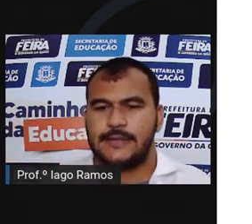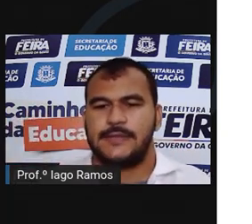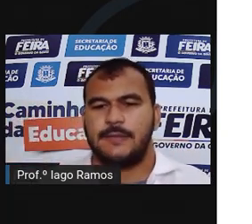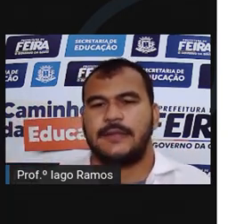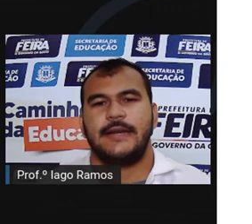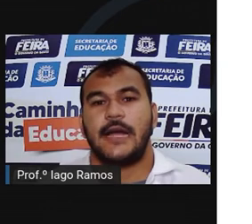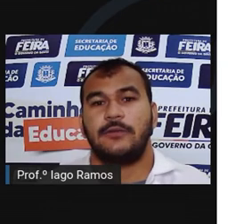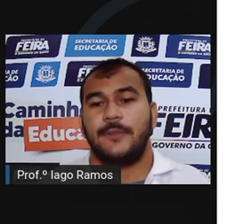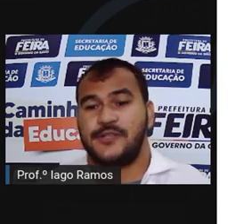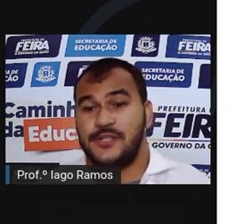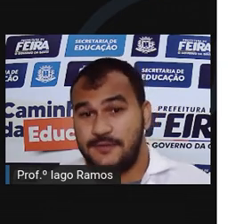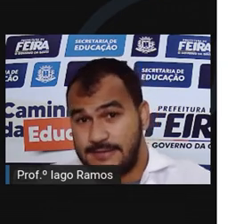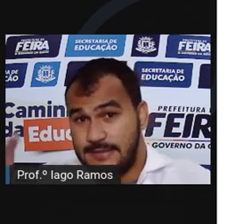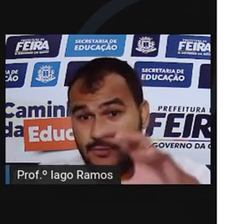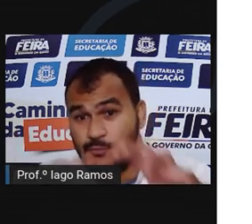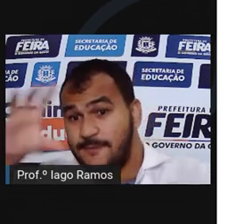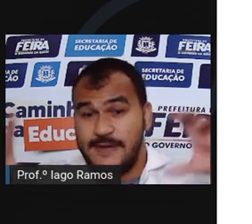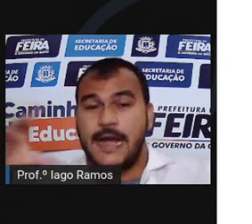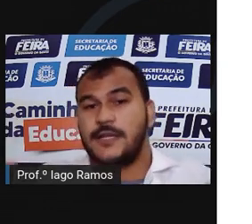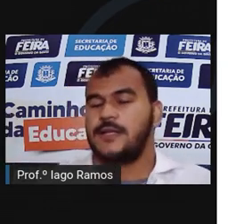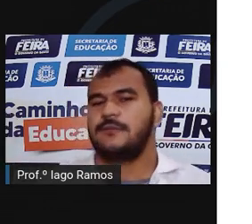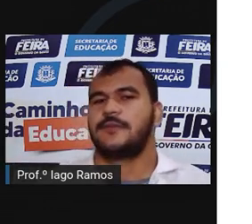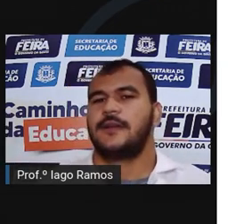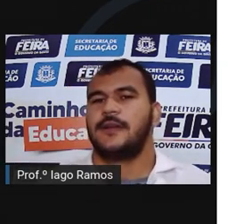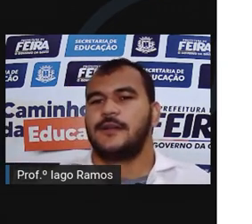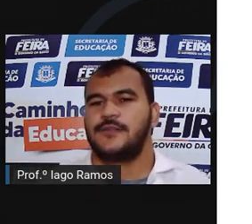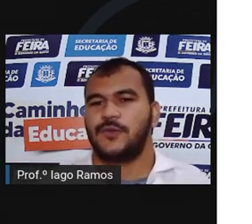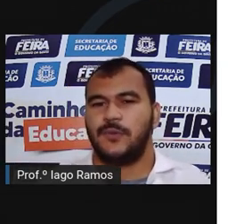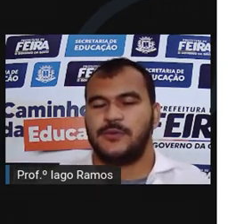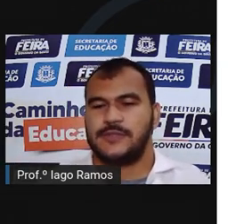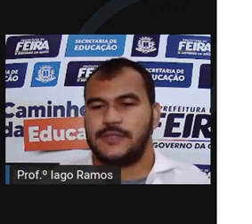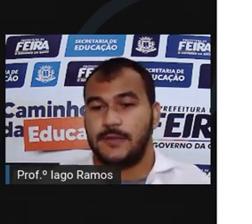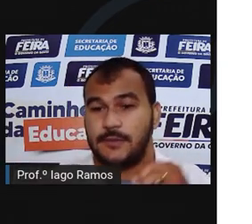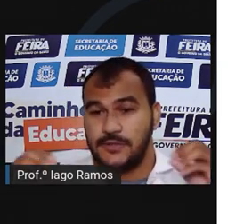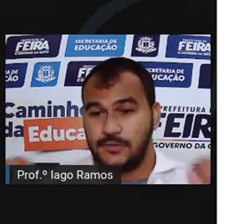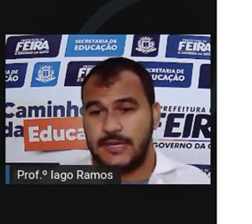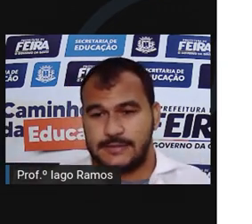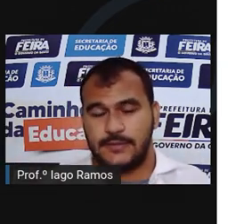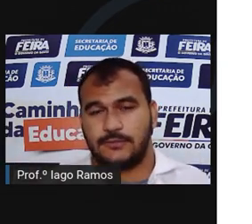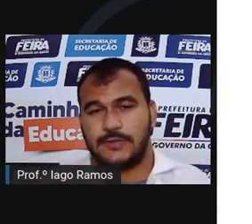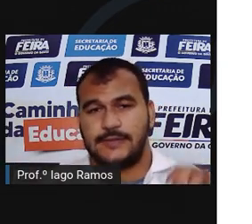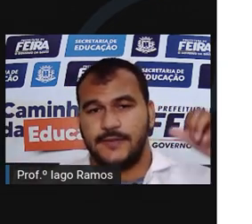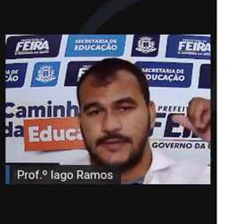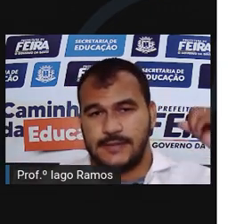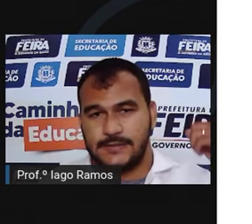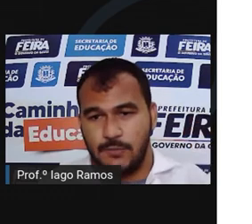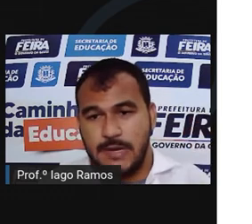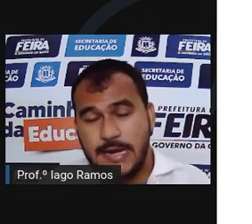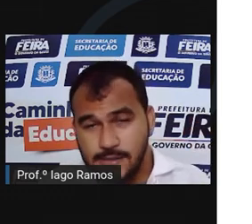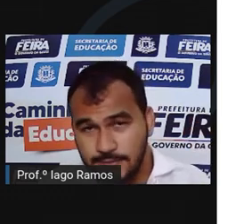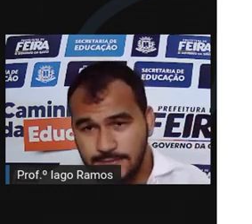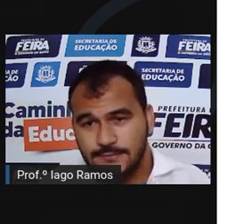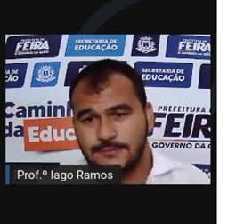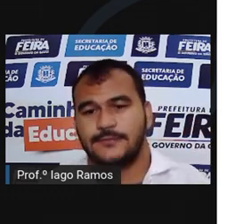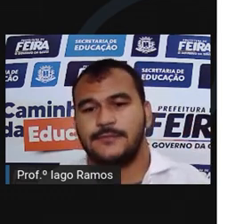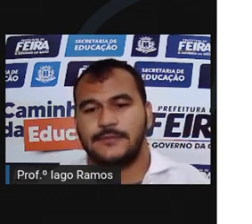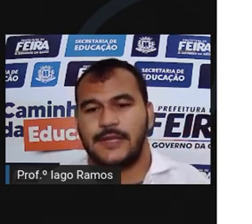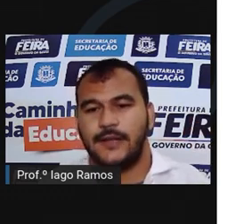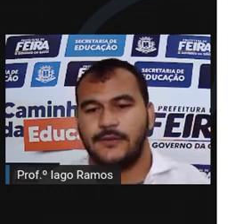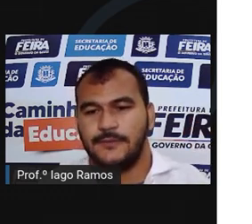acessando esse material dá para a gente fazer ali uma viagem sobre o sistema de numeração da civilização maia